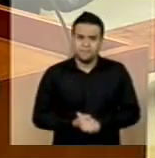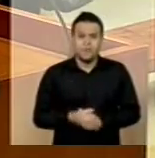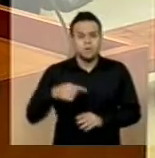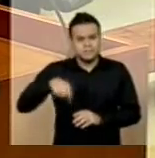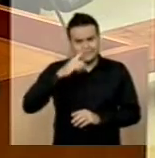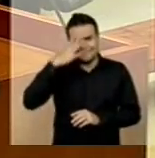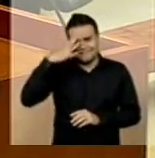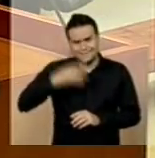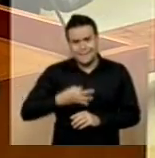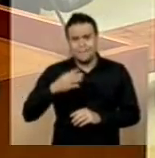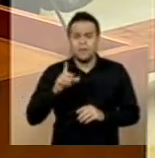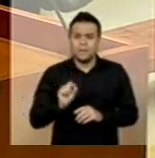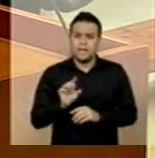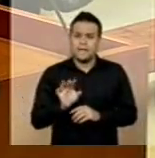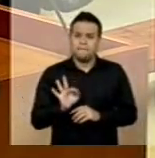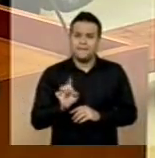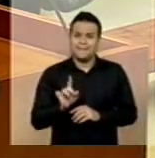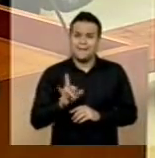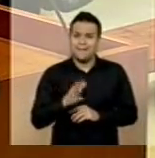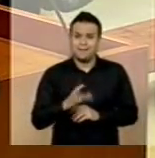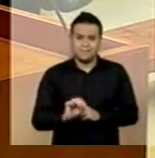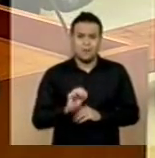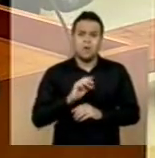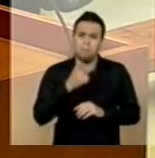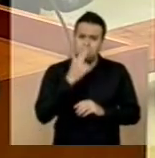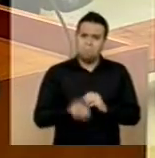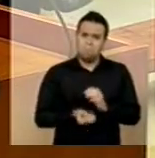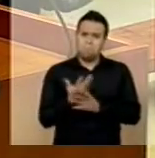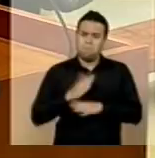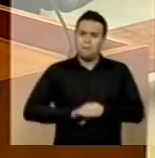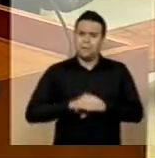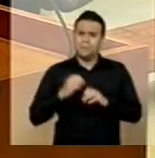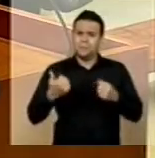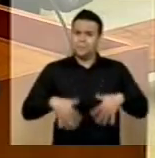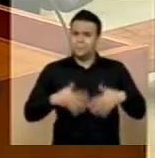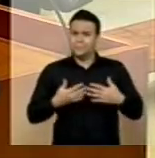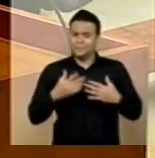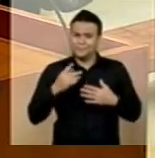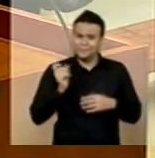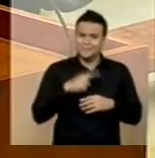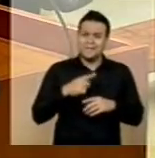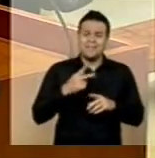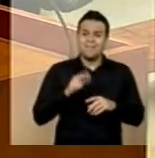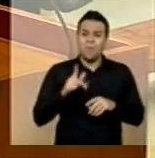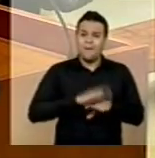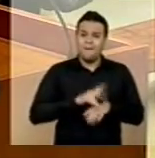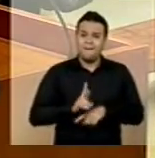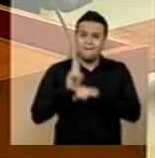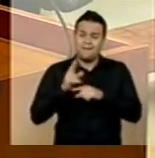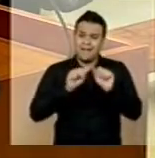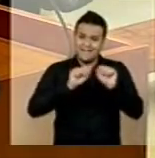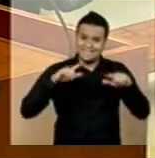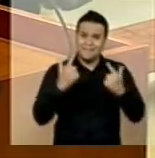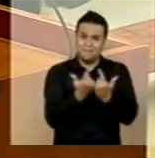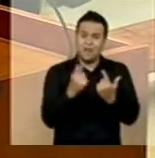reconhecer que essa nossa federação nos cria uma situação de perplexidade em que não cabe às assembleias legislativas